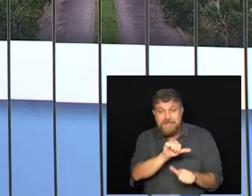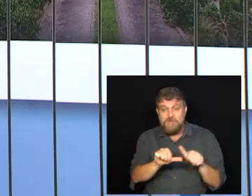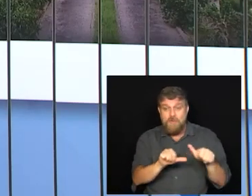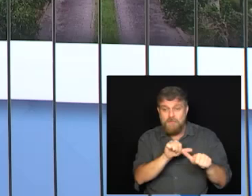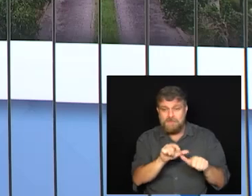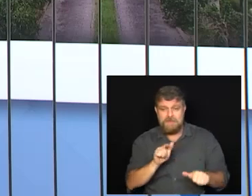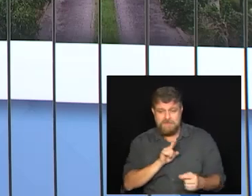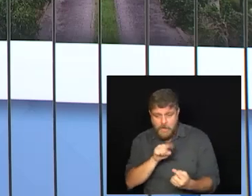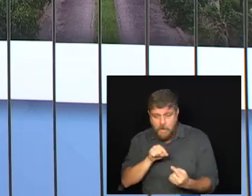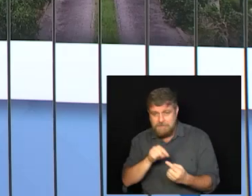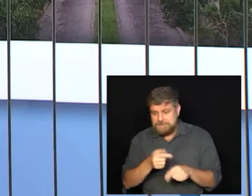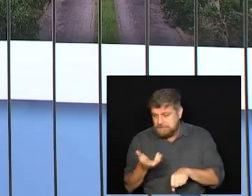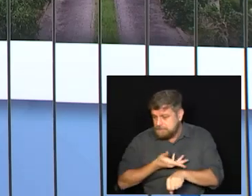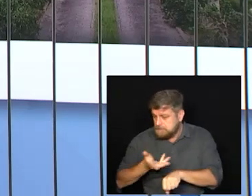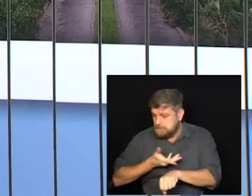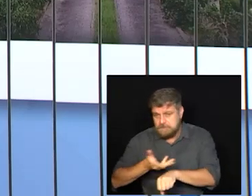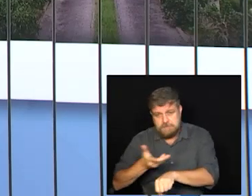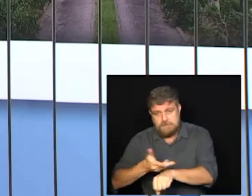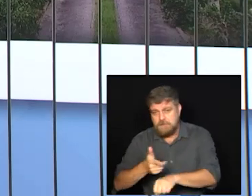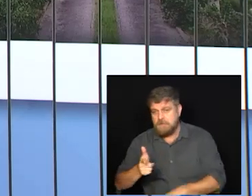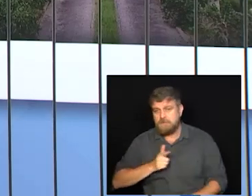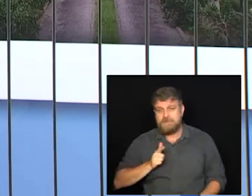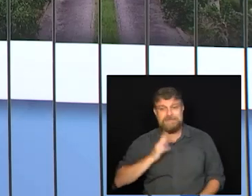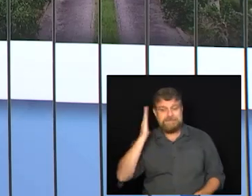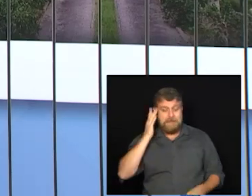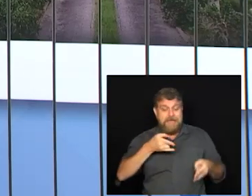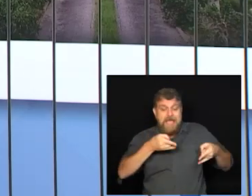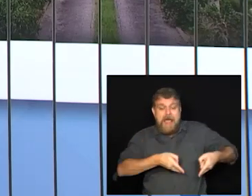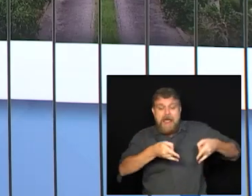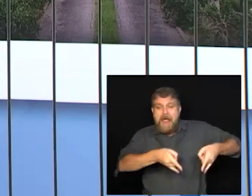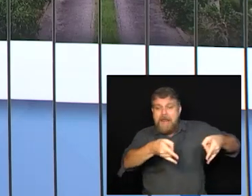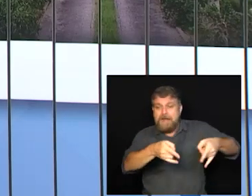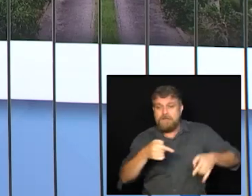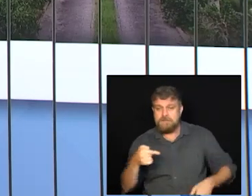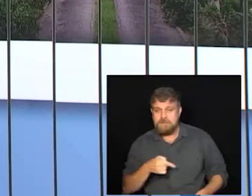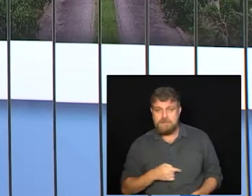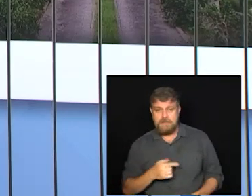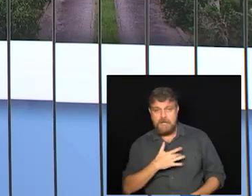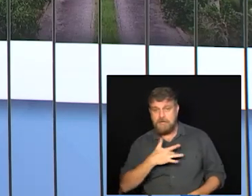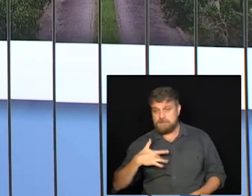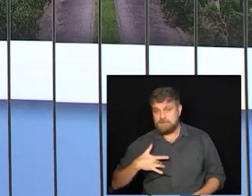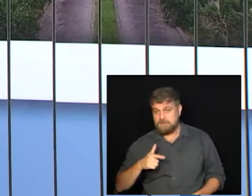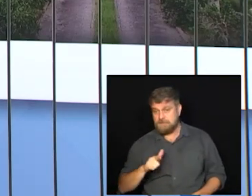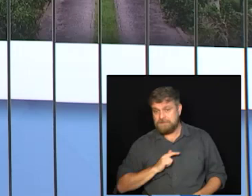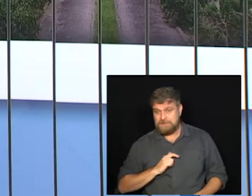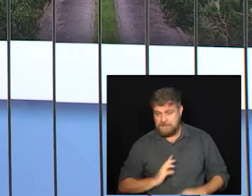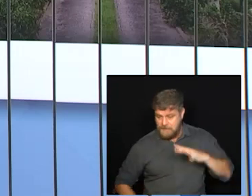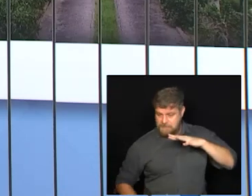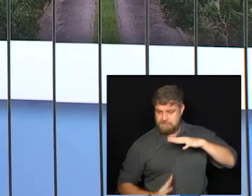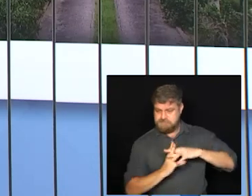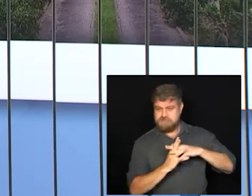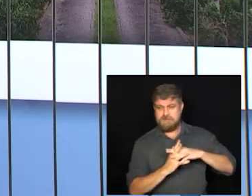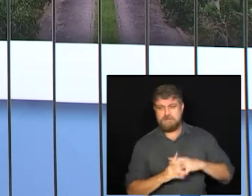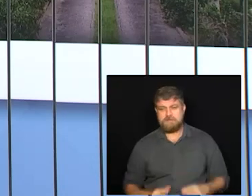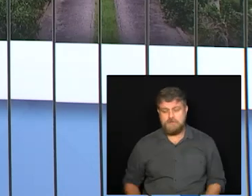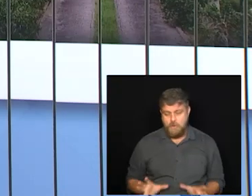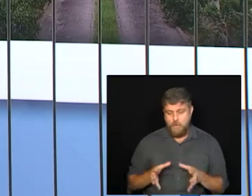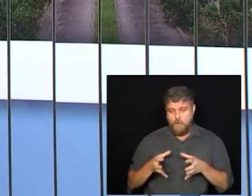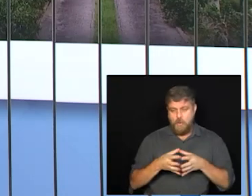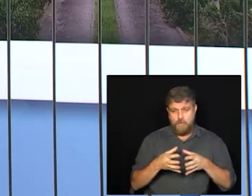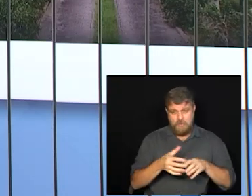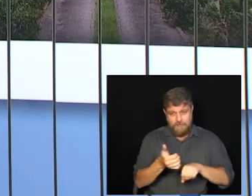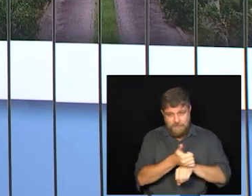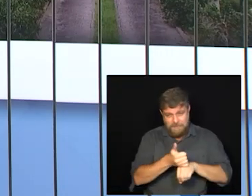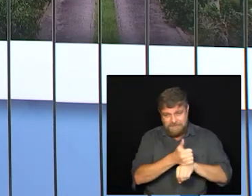de otimizar a disponibilidade de leitos, que a saúde está prestes em colapso. A equipe salientou que